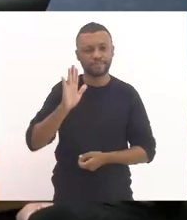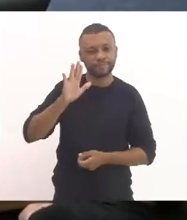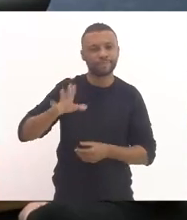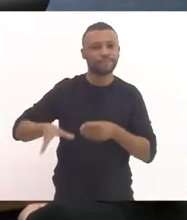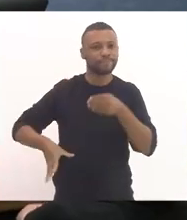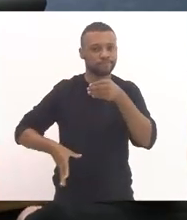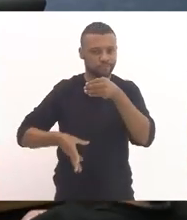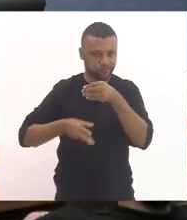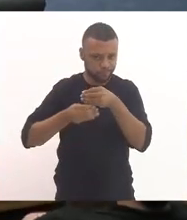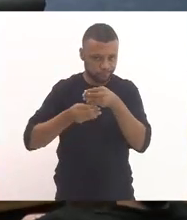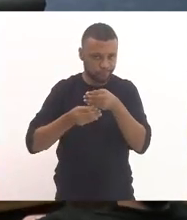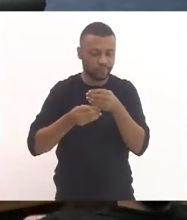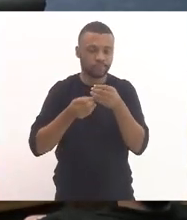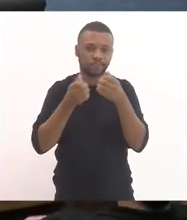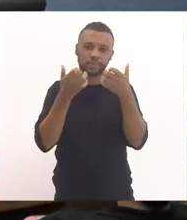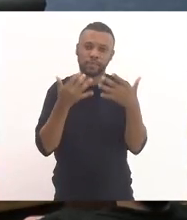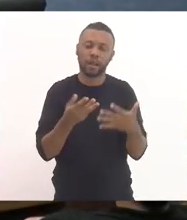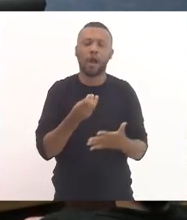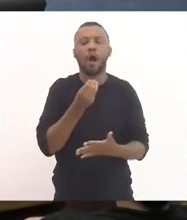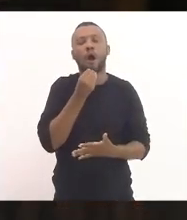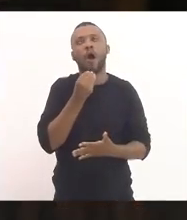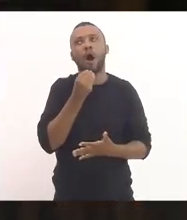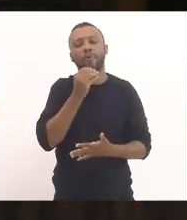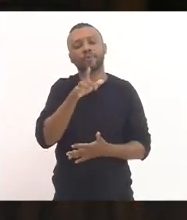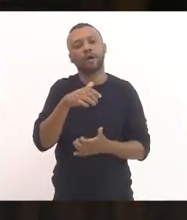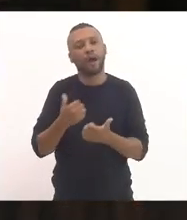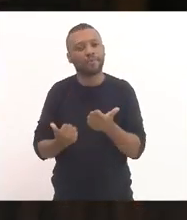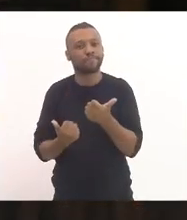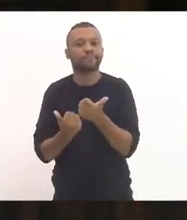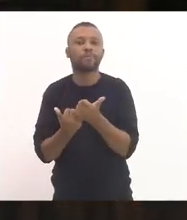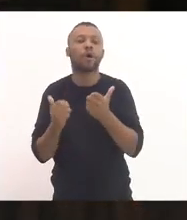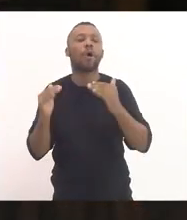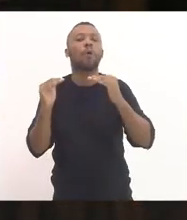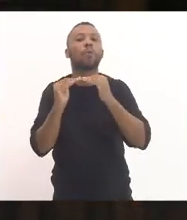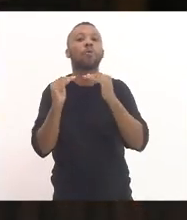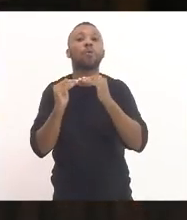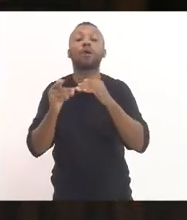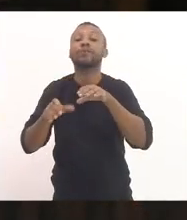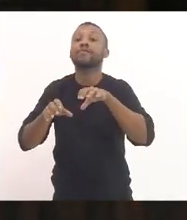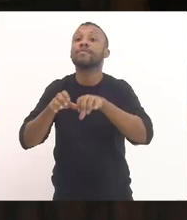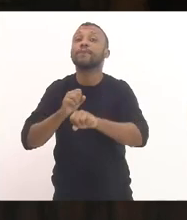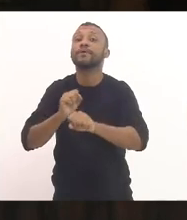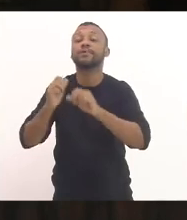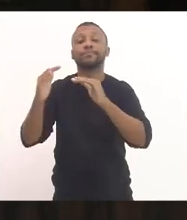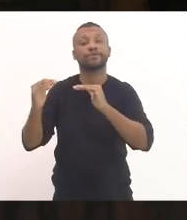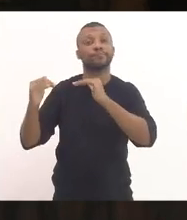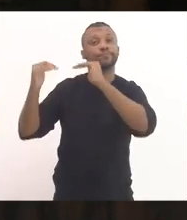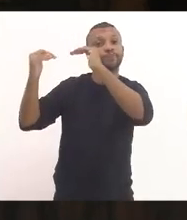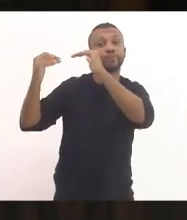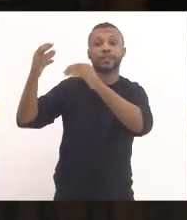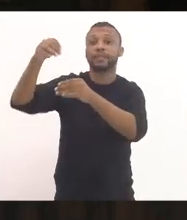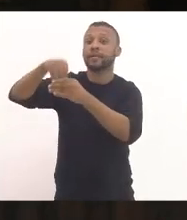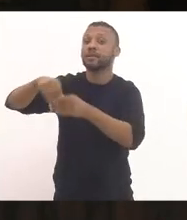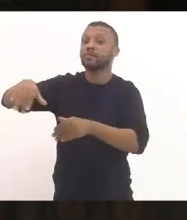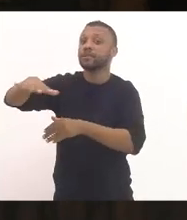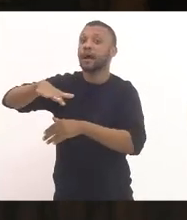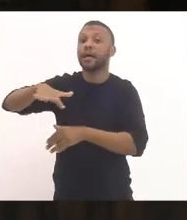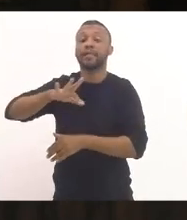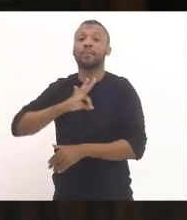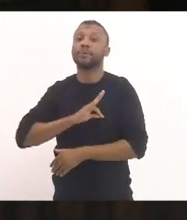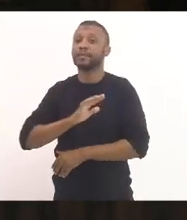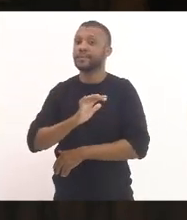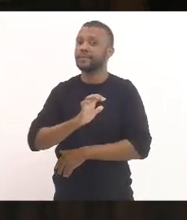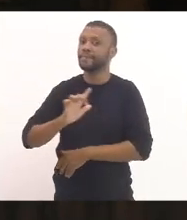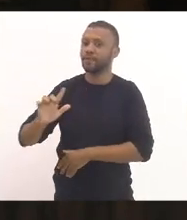adendo dizer que obviamente que eu sou absolutamente favorável ao nível superior da Polícia Civil para os carros da polícia